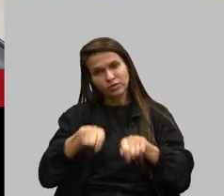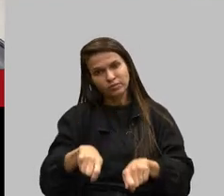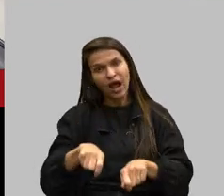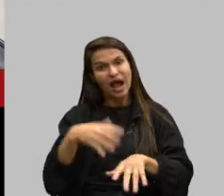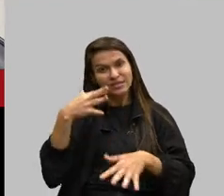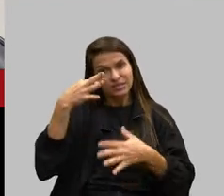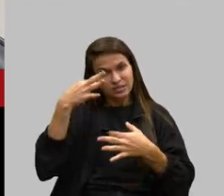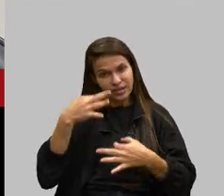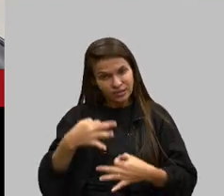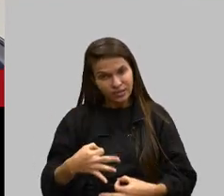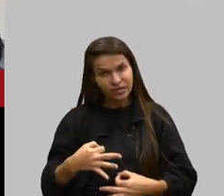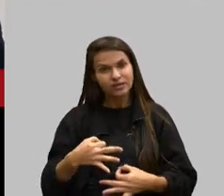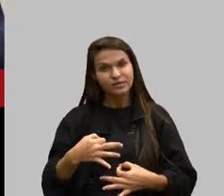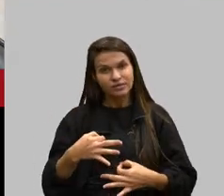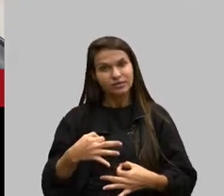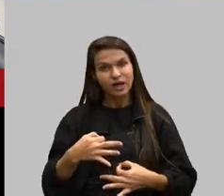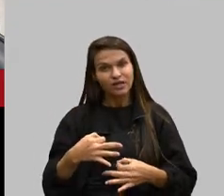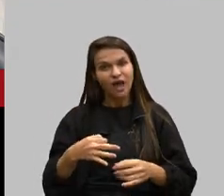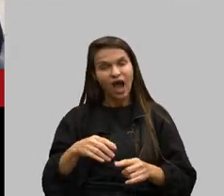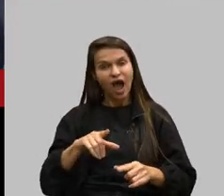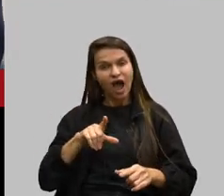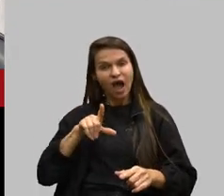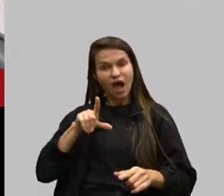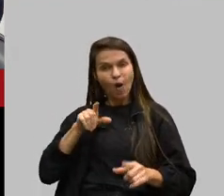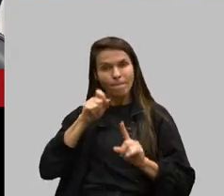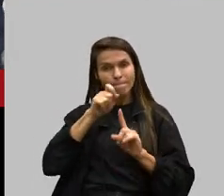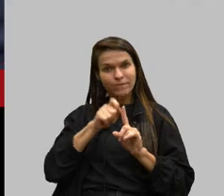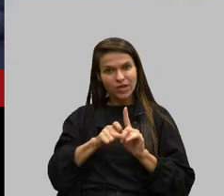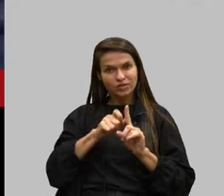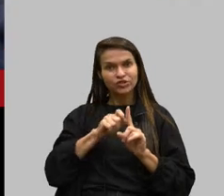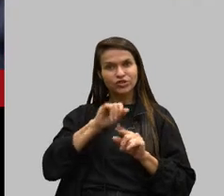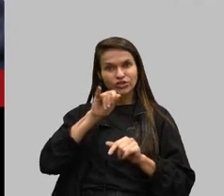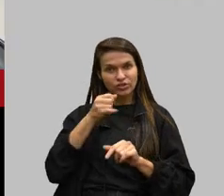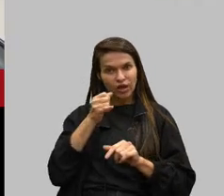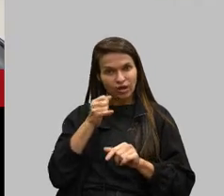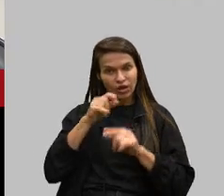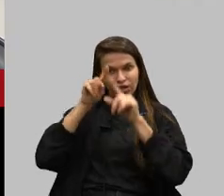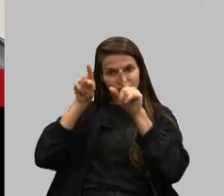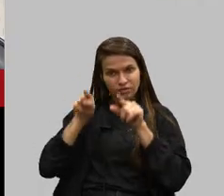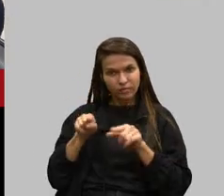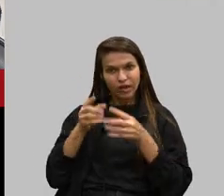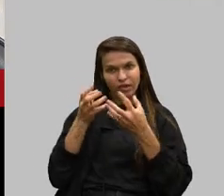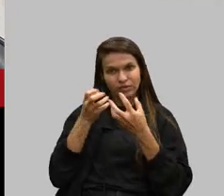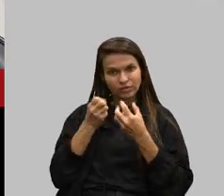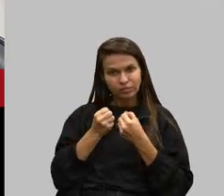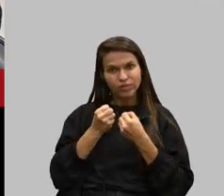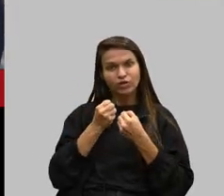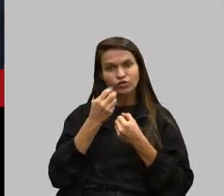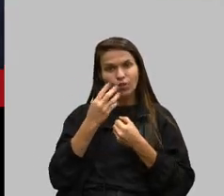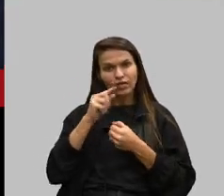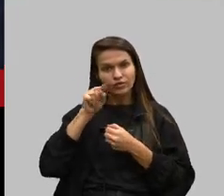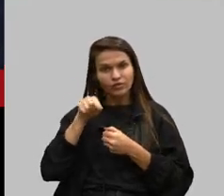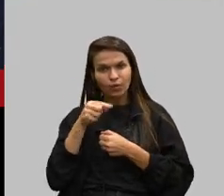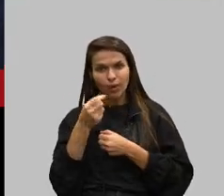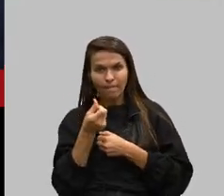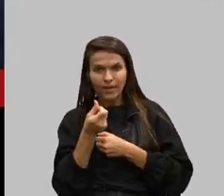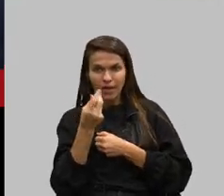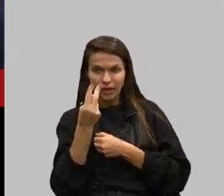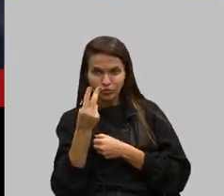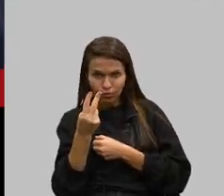certeza da retroatividade ao mês de janeiro então os servidores receberão os 4,62